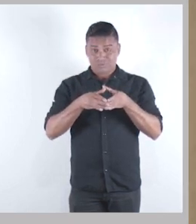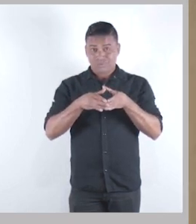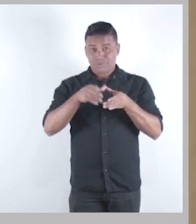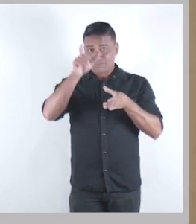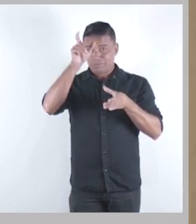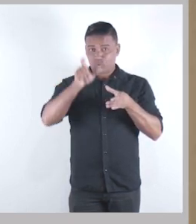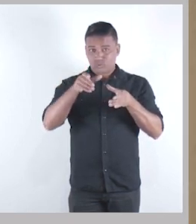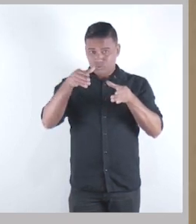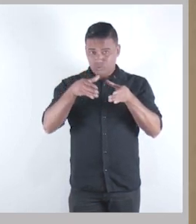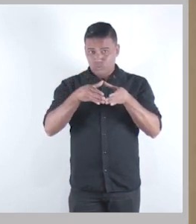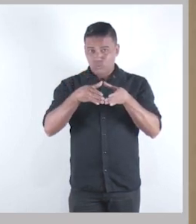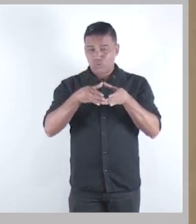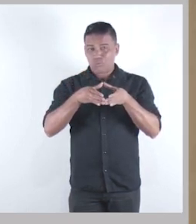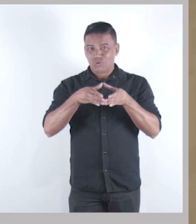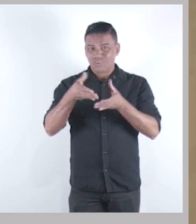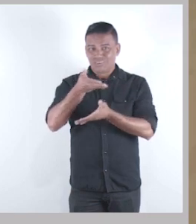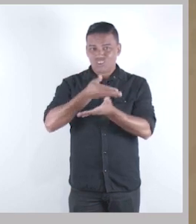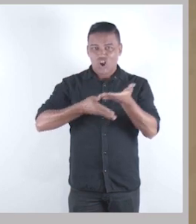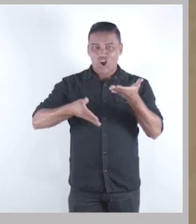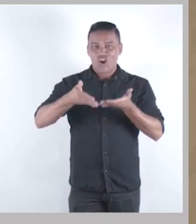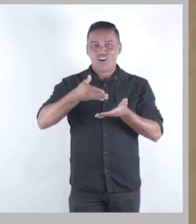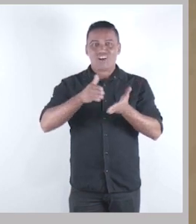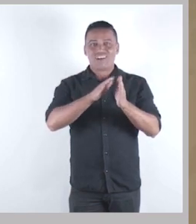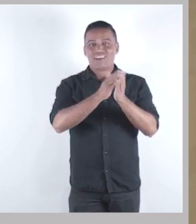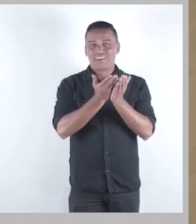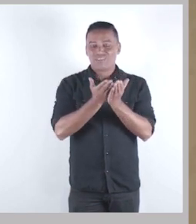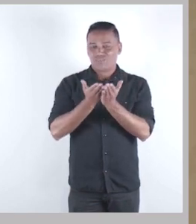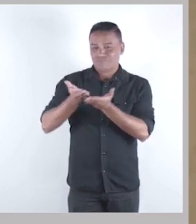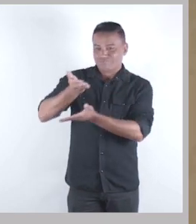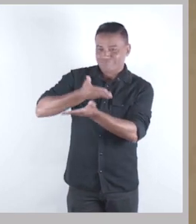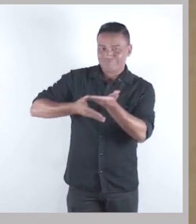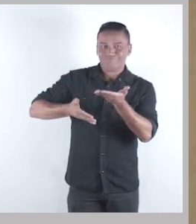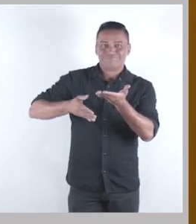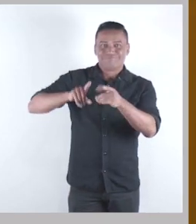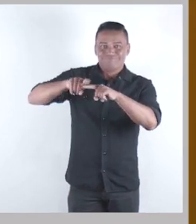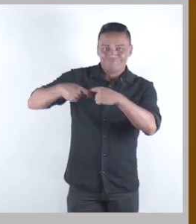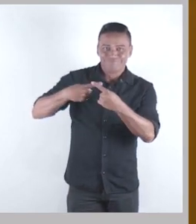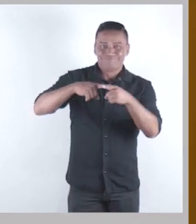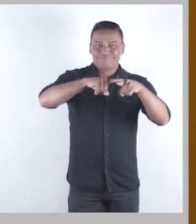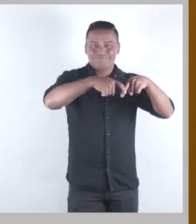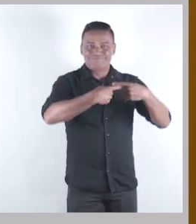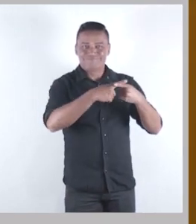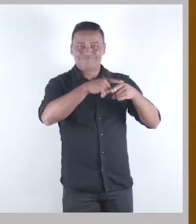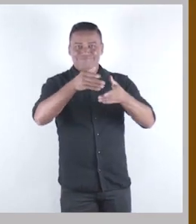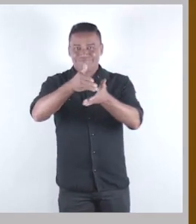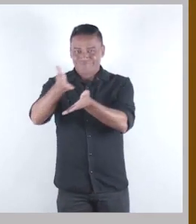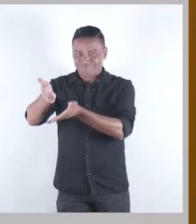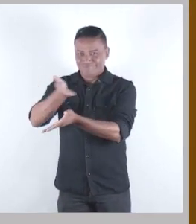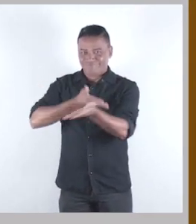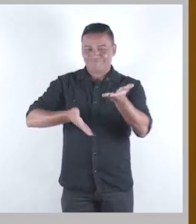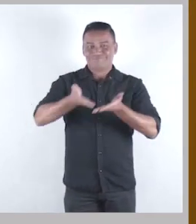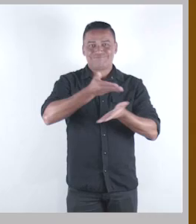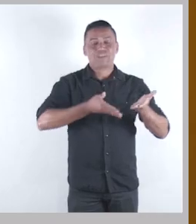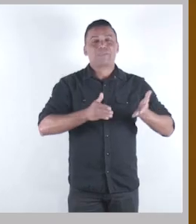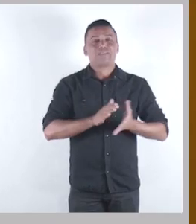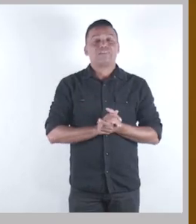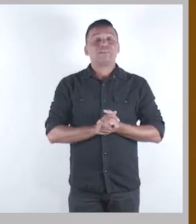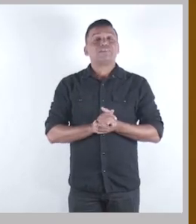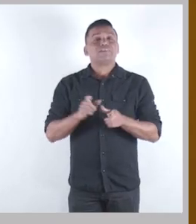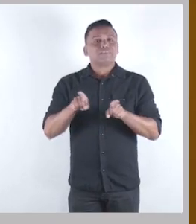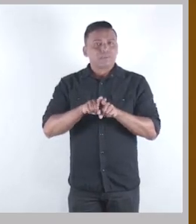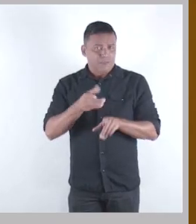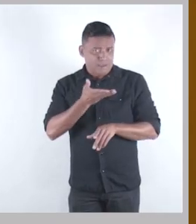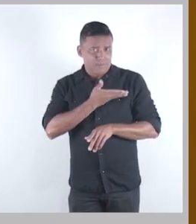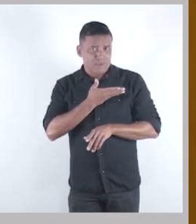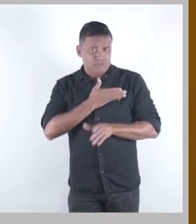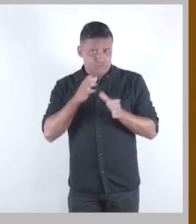passaram a fazer troca de livros entre eles, que é uma coisa muito interessante. E mais do que isso, alguns amigos